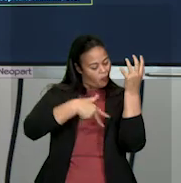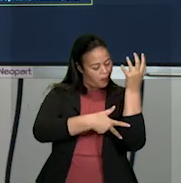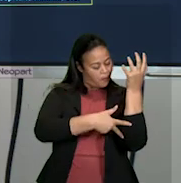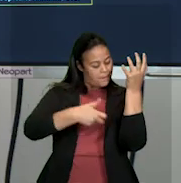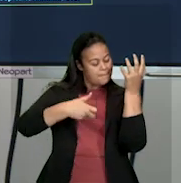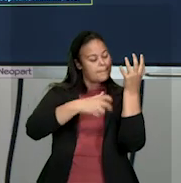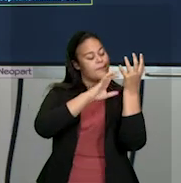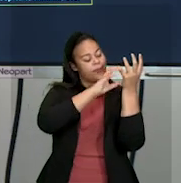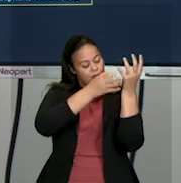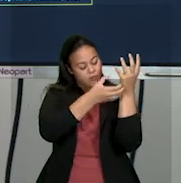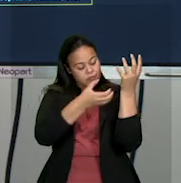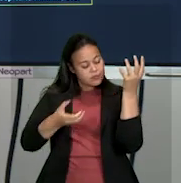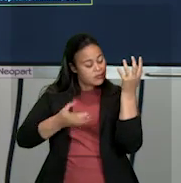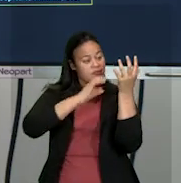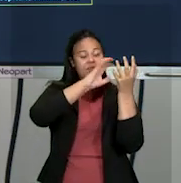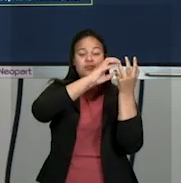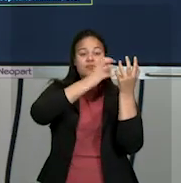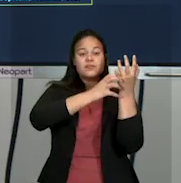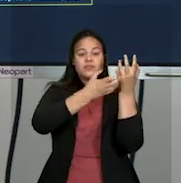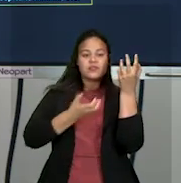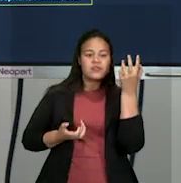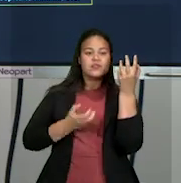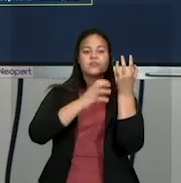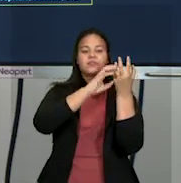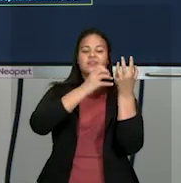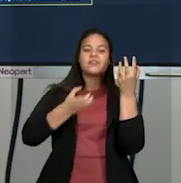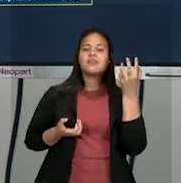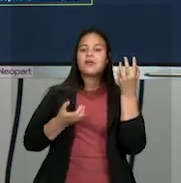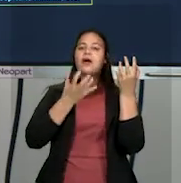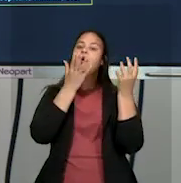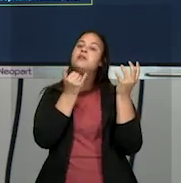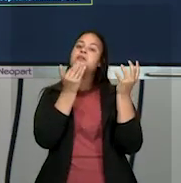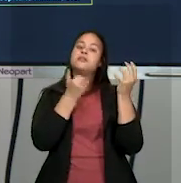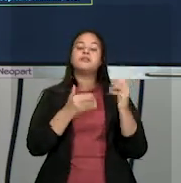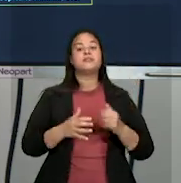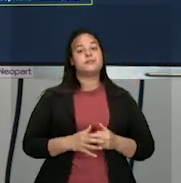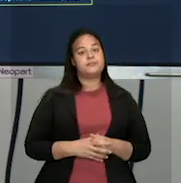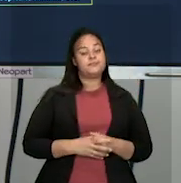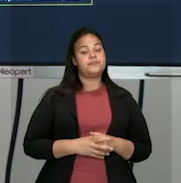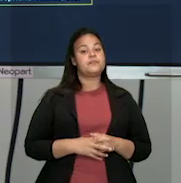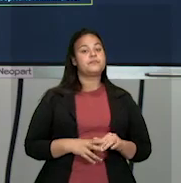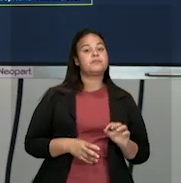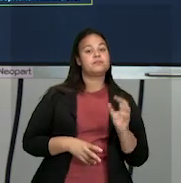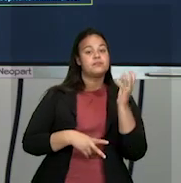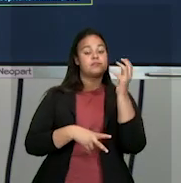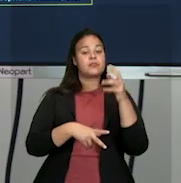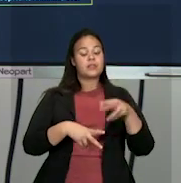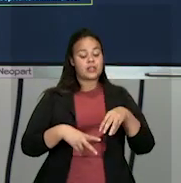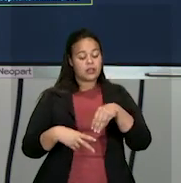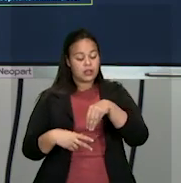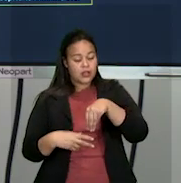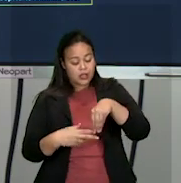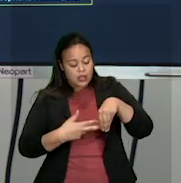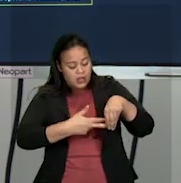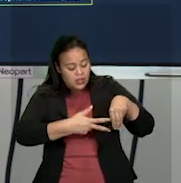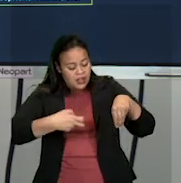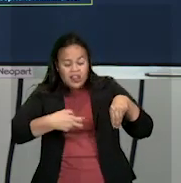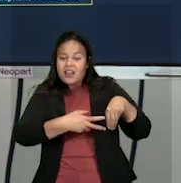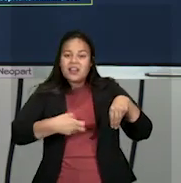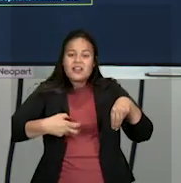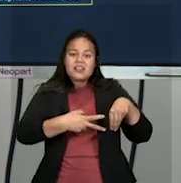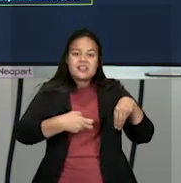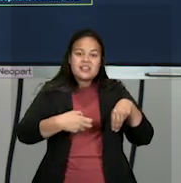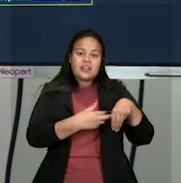para consumir. Outro exemplo também é o extrativismo mineral. O